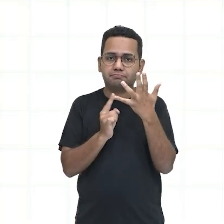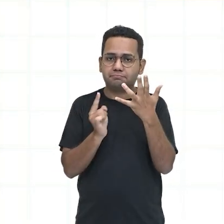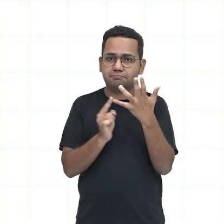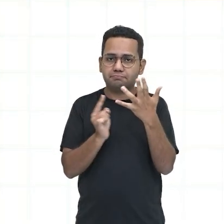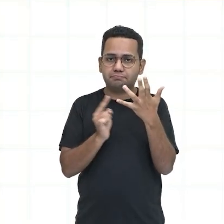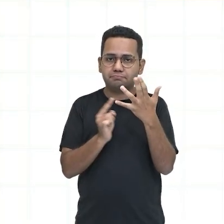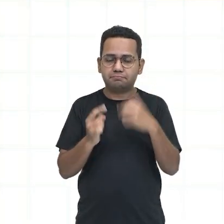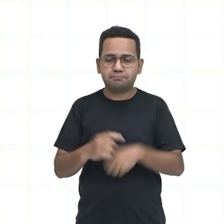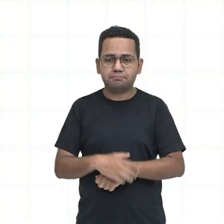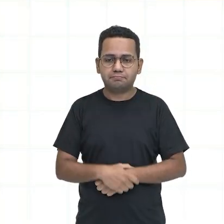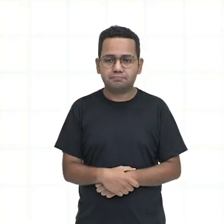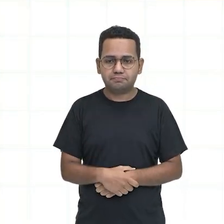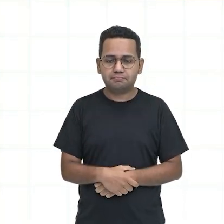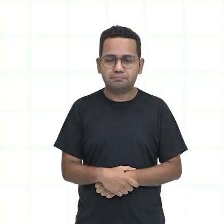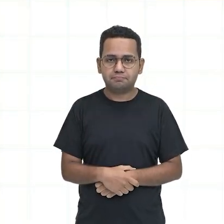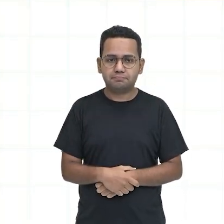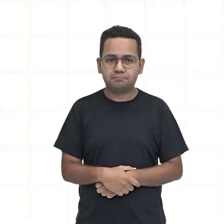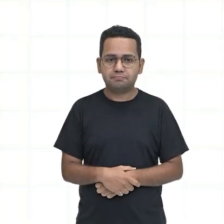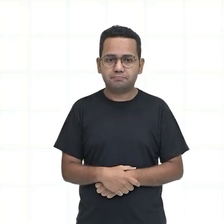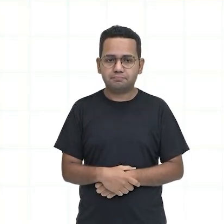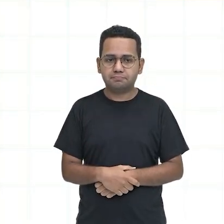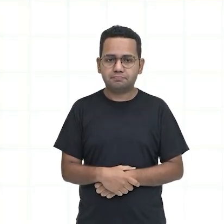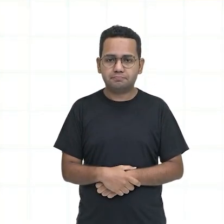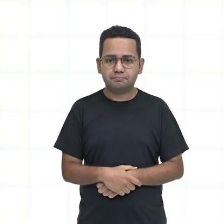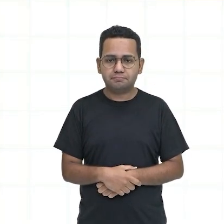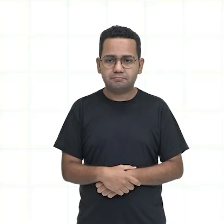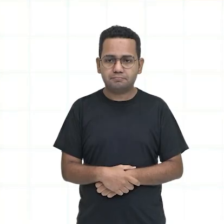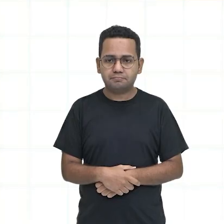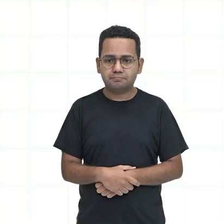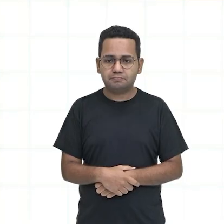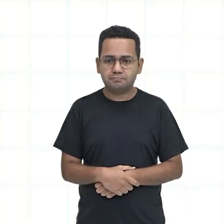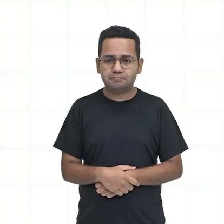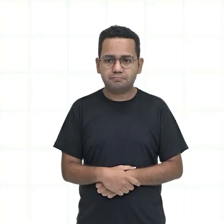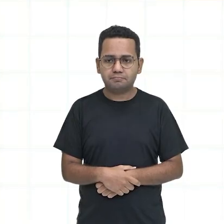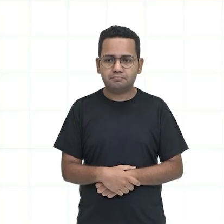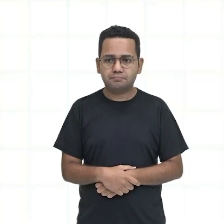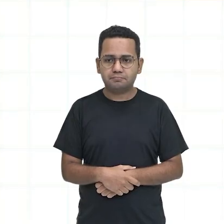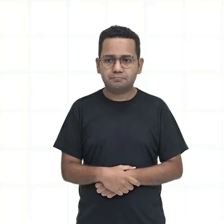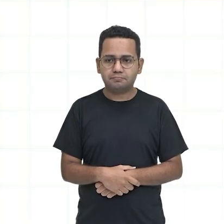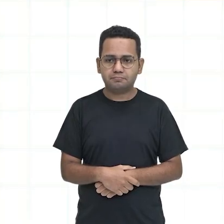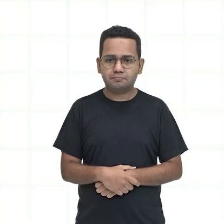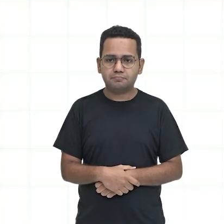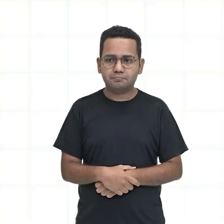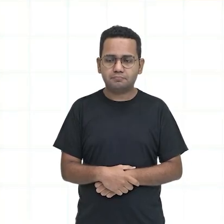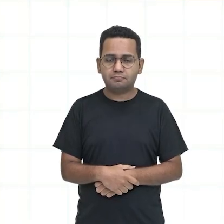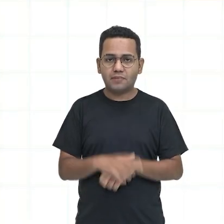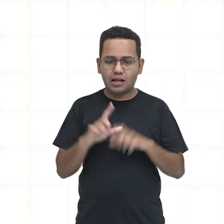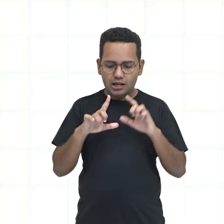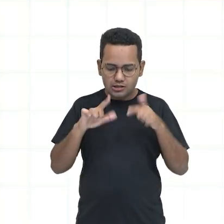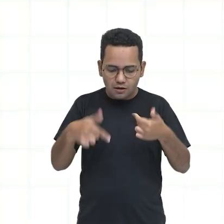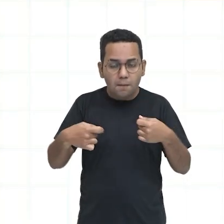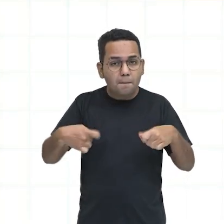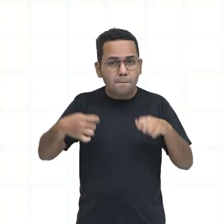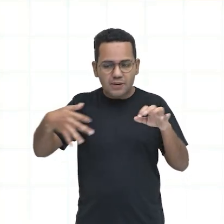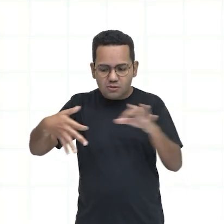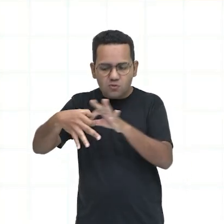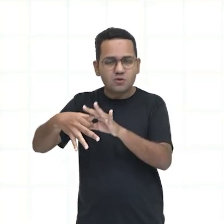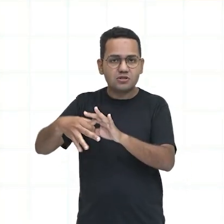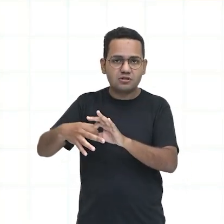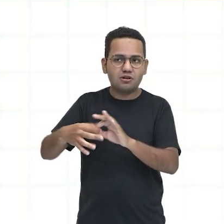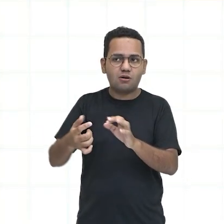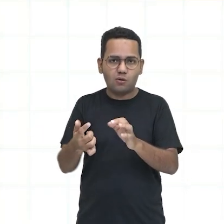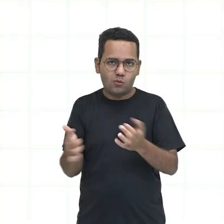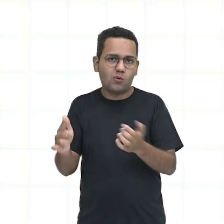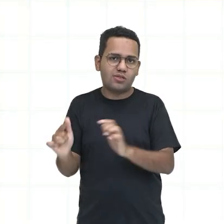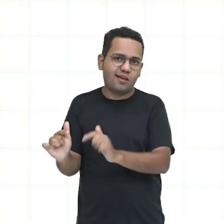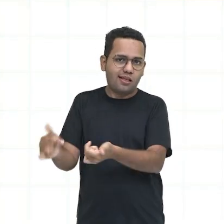condicionais, uma condição, né, uma ação, está condicionada a uma outra. Se uma se